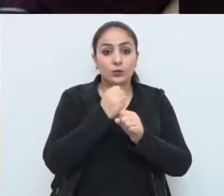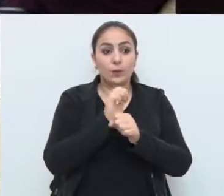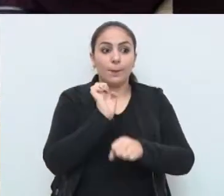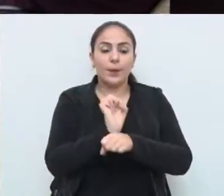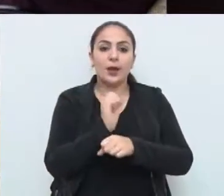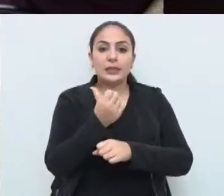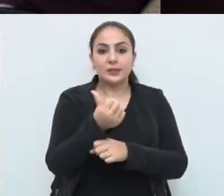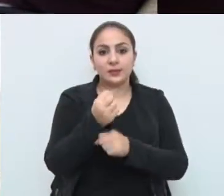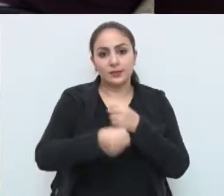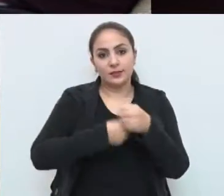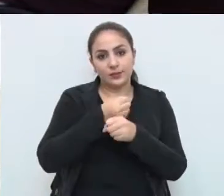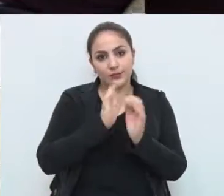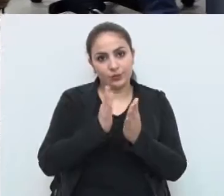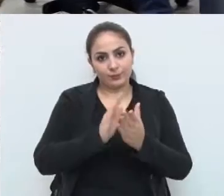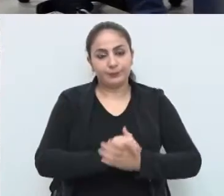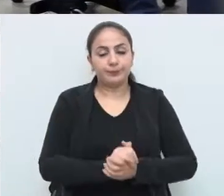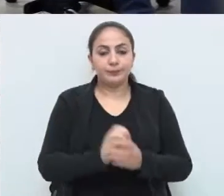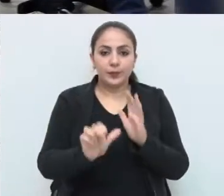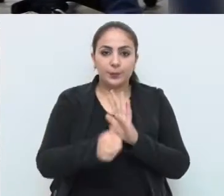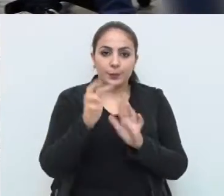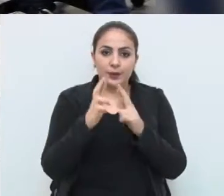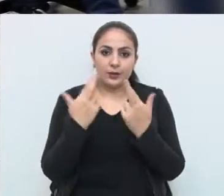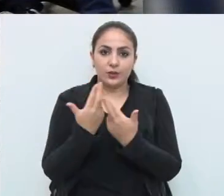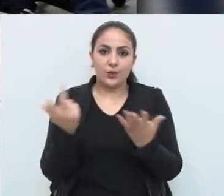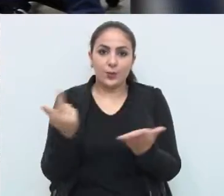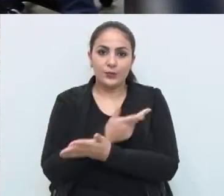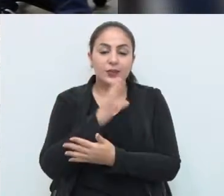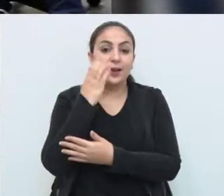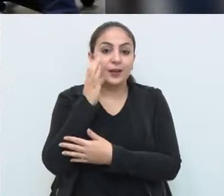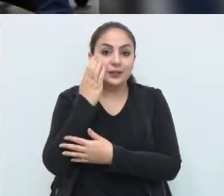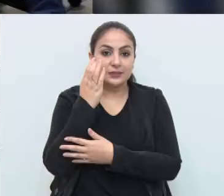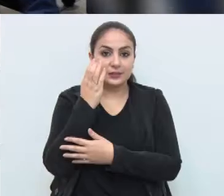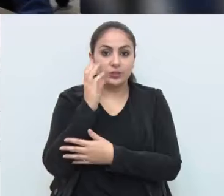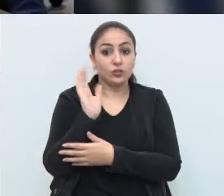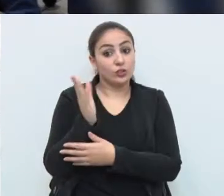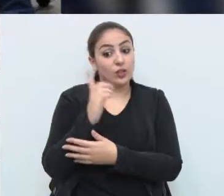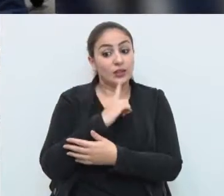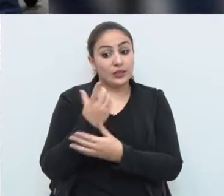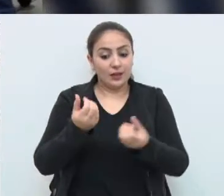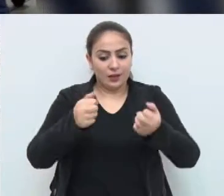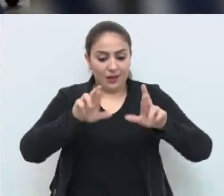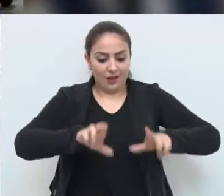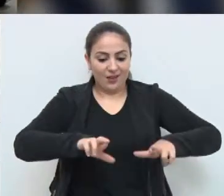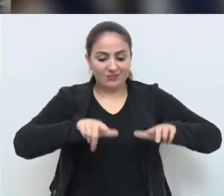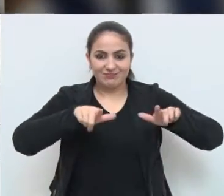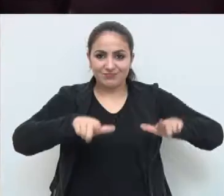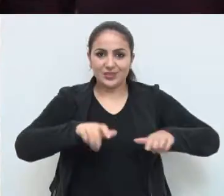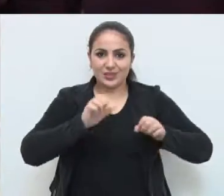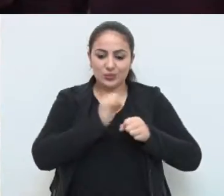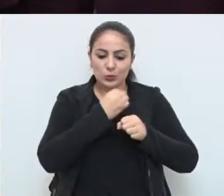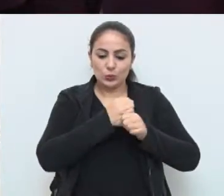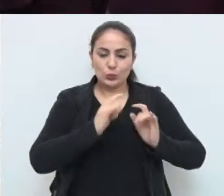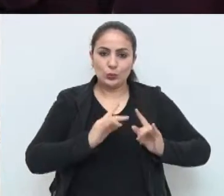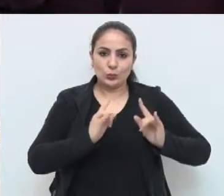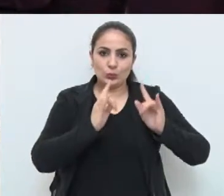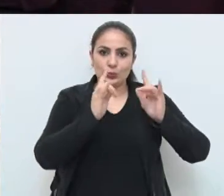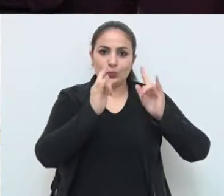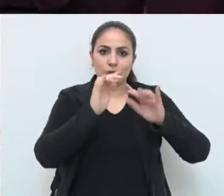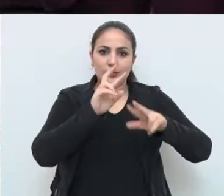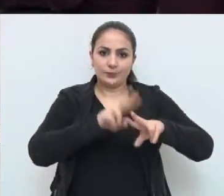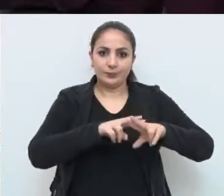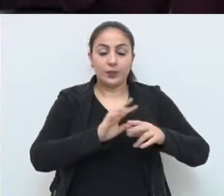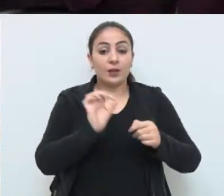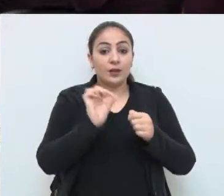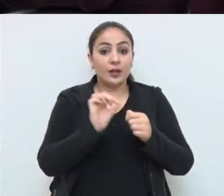está parada há 6 anos. A primeira reunião aconteceu em Carazinho, já que o terreno destinado para a obra faz